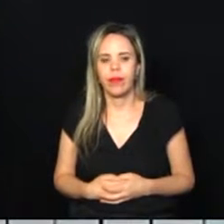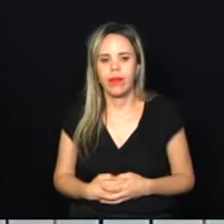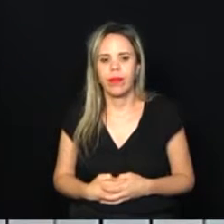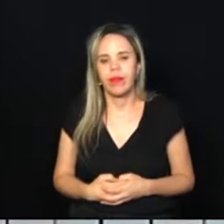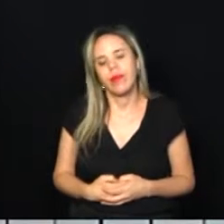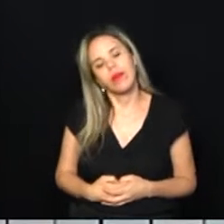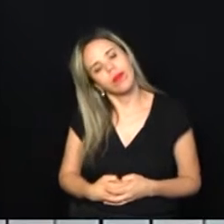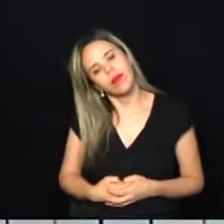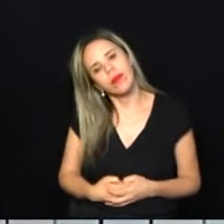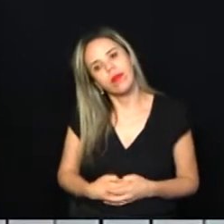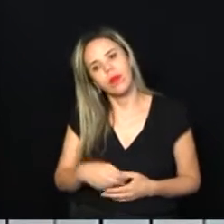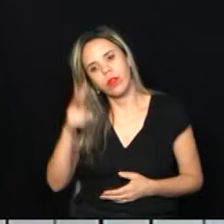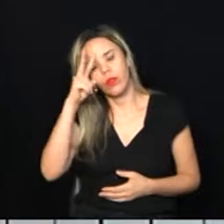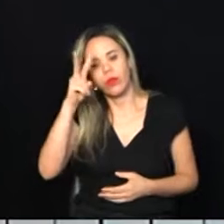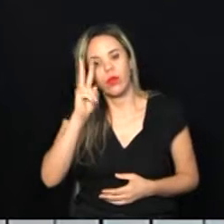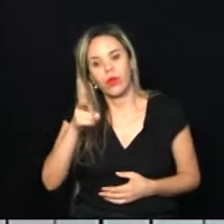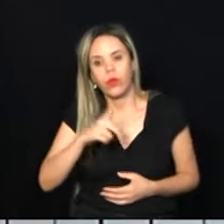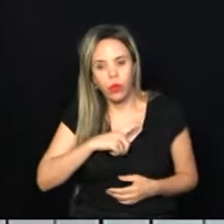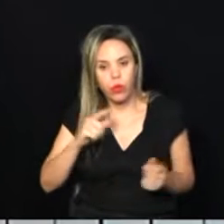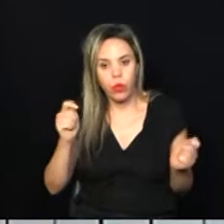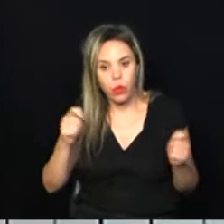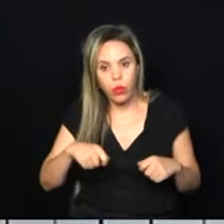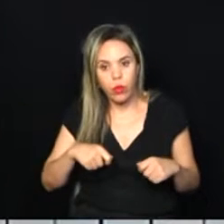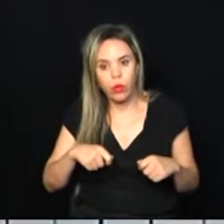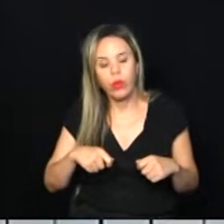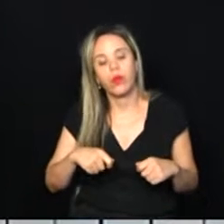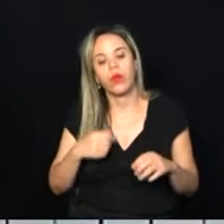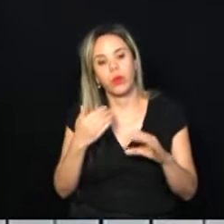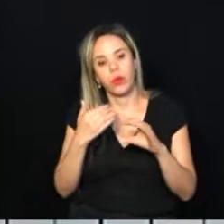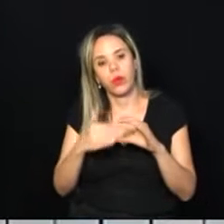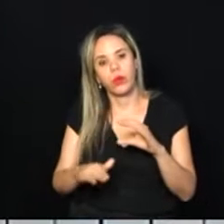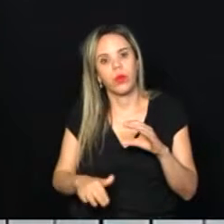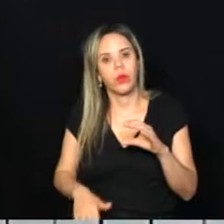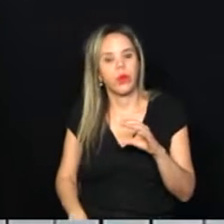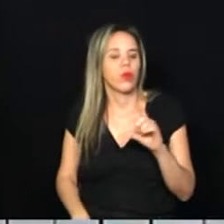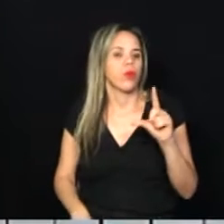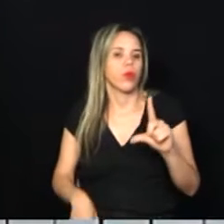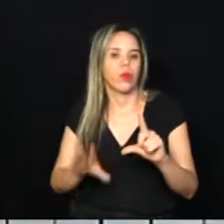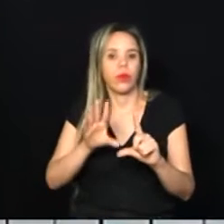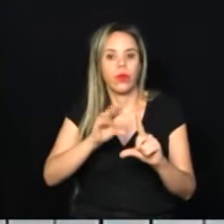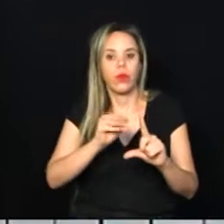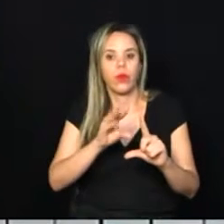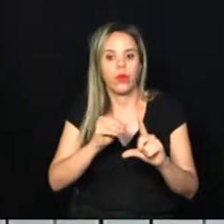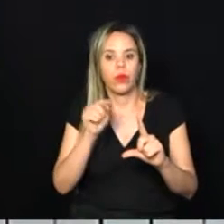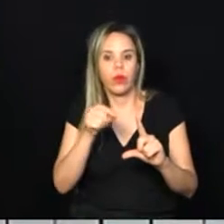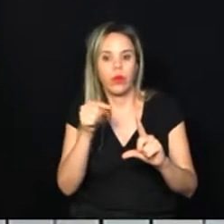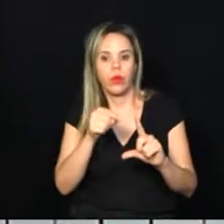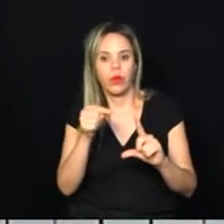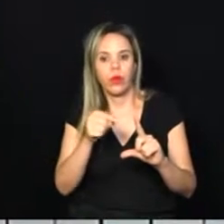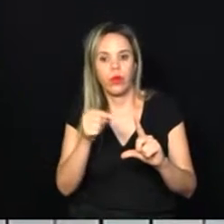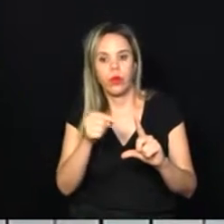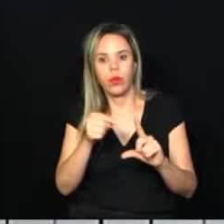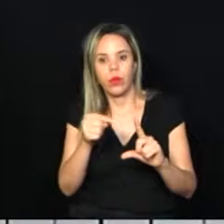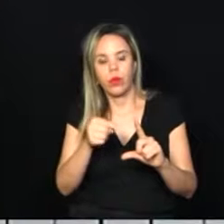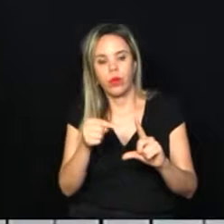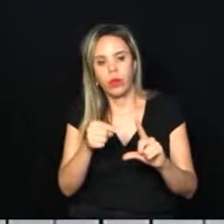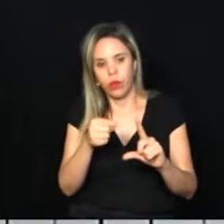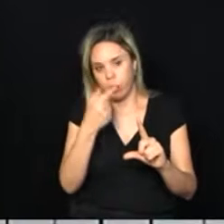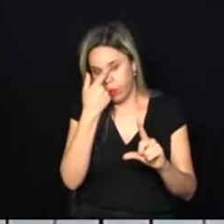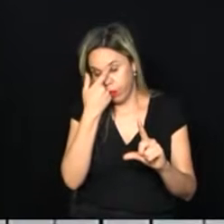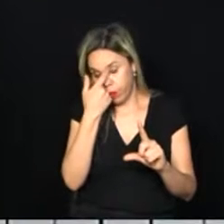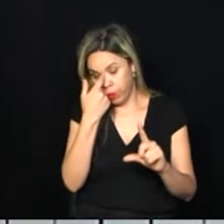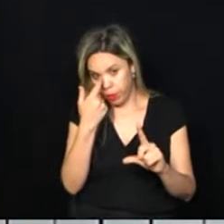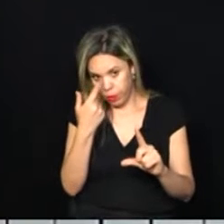978293776. Lembrando sempre que você tem a opção de enviar uma mensagem através do nosso QR Code. Olha só, tô apontando aqui para